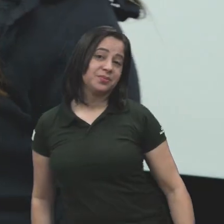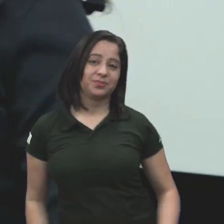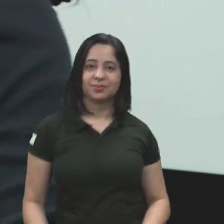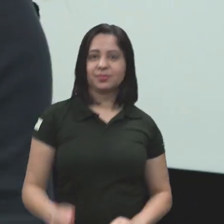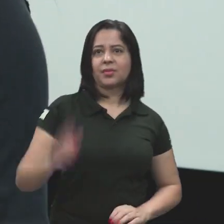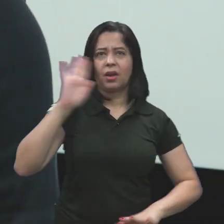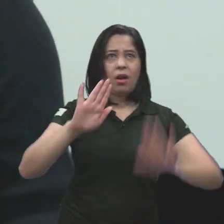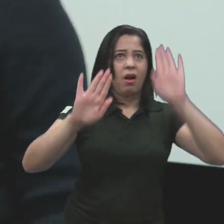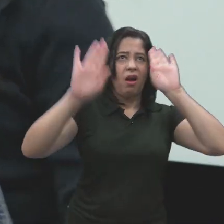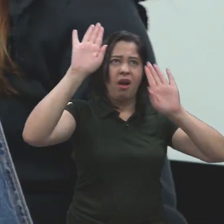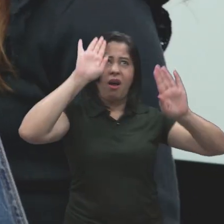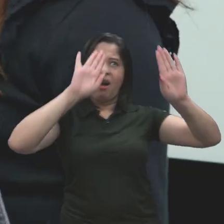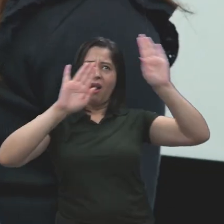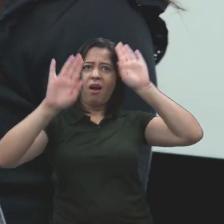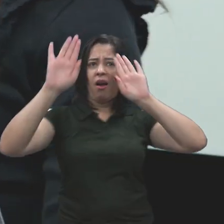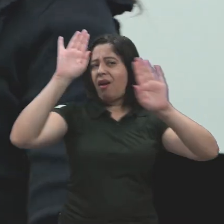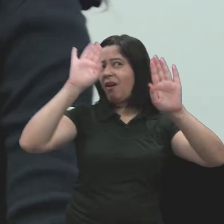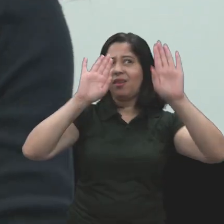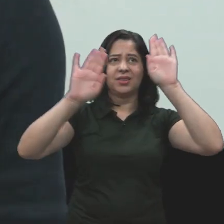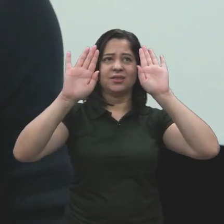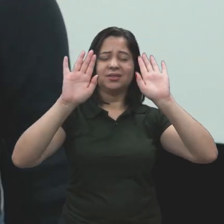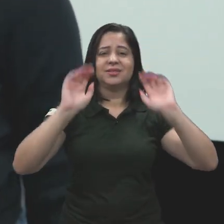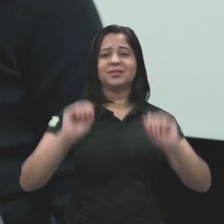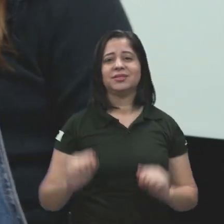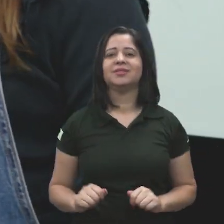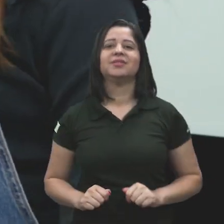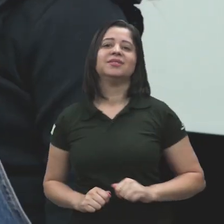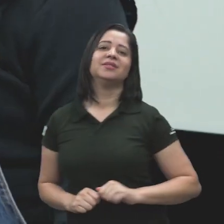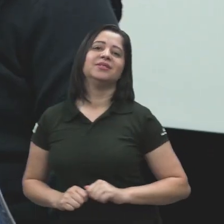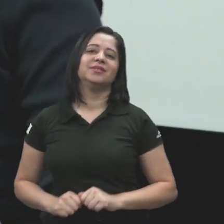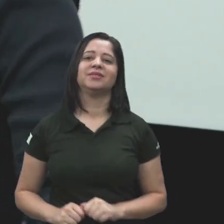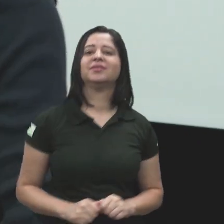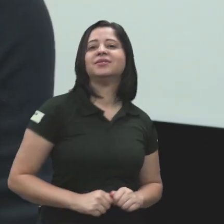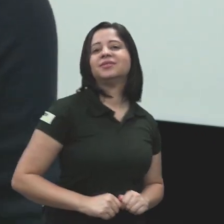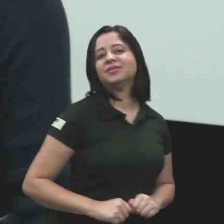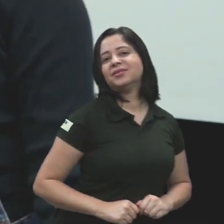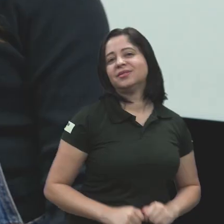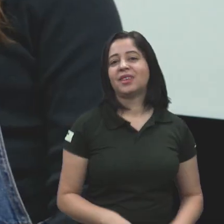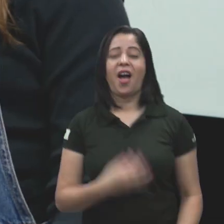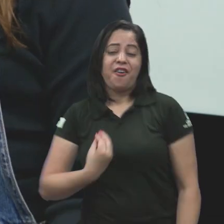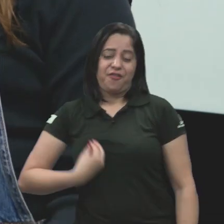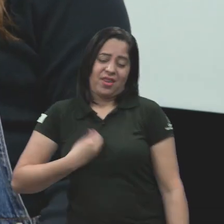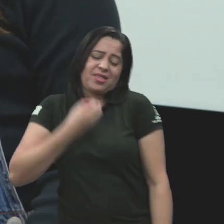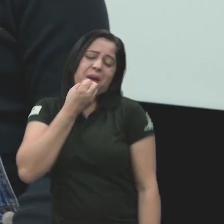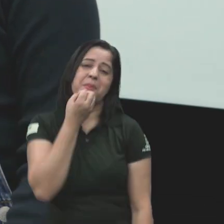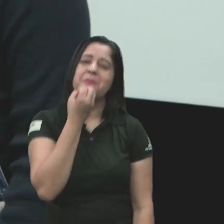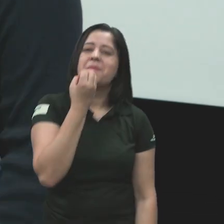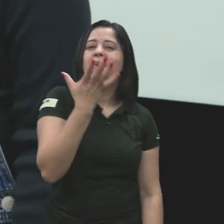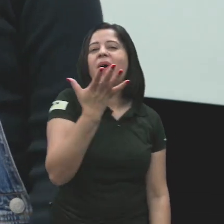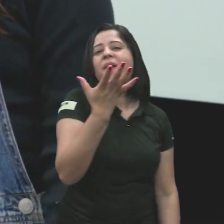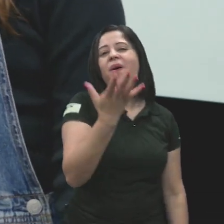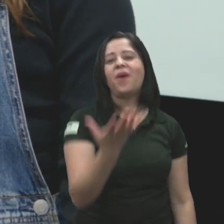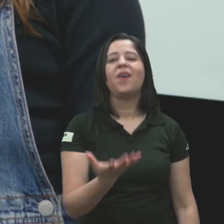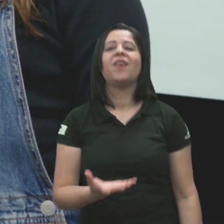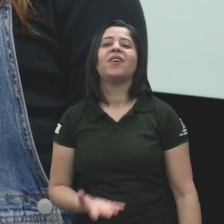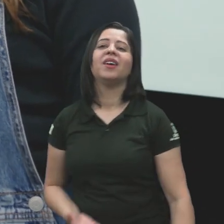oh, oh, don't worry. A vida é bela,